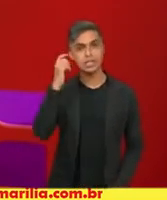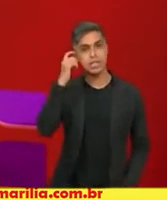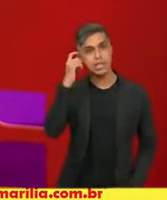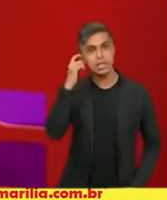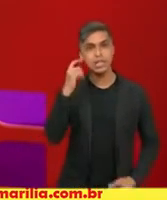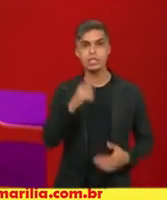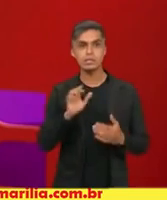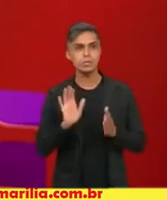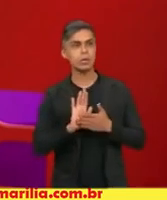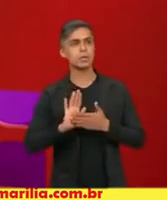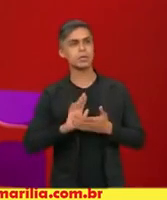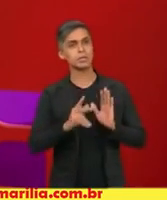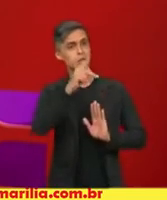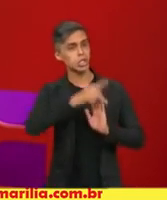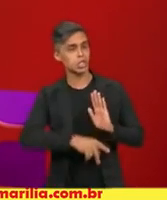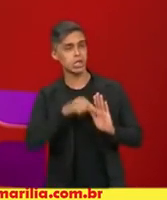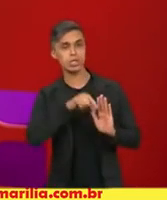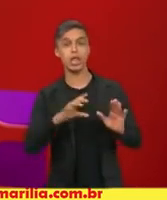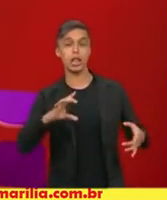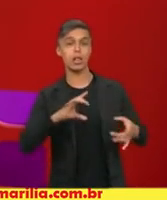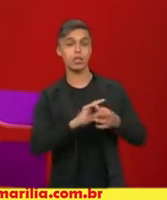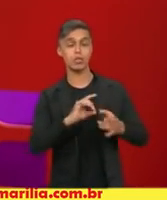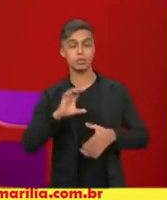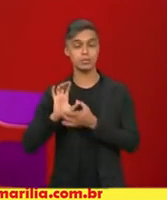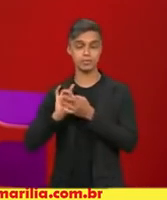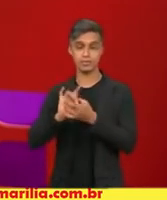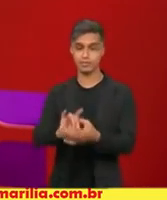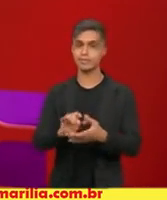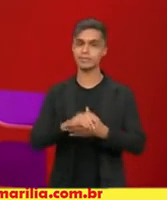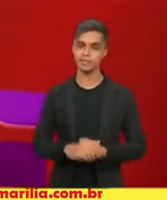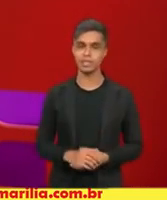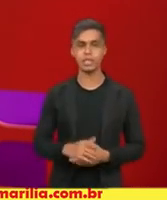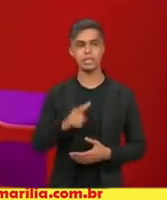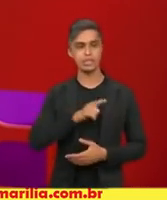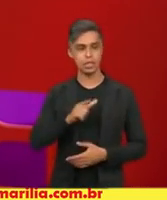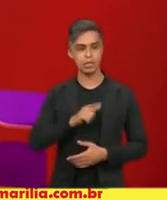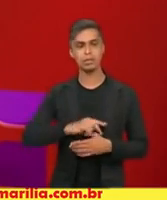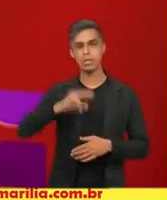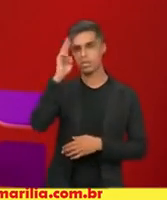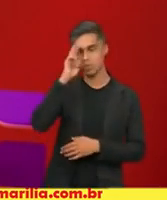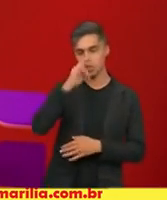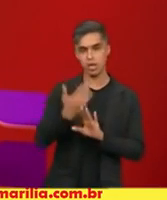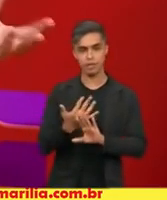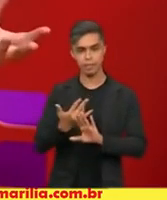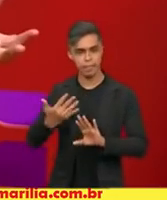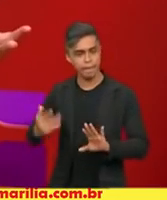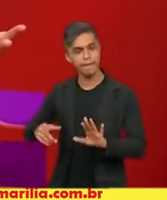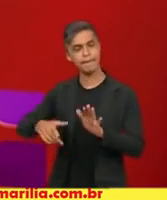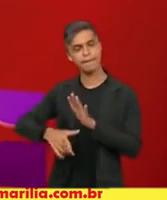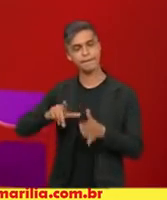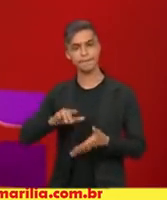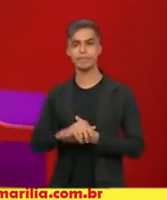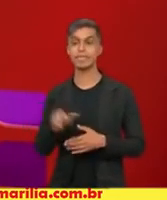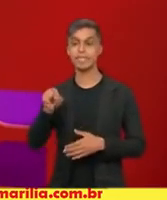propondo eventualmente certos projetos ancorados numa determinada materialidade histórica que é o próprio berço desses projetos,